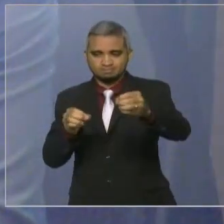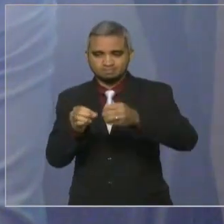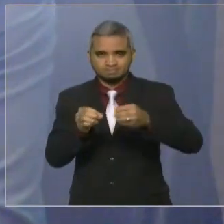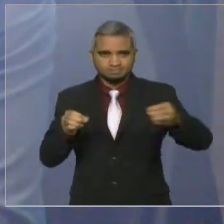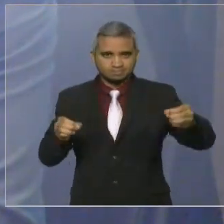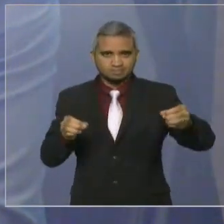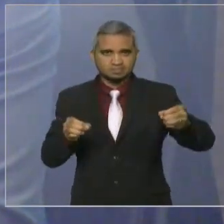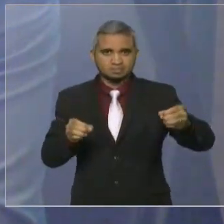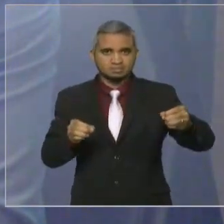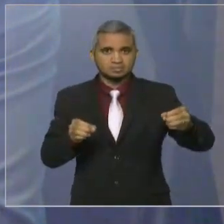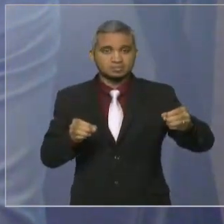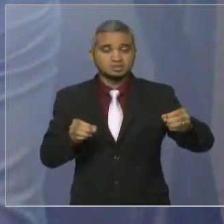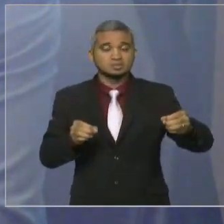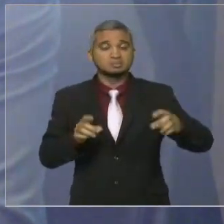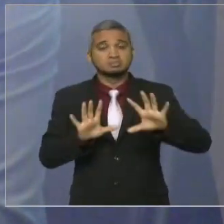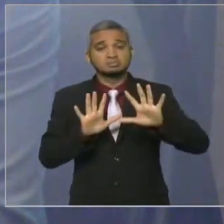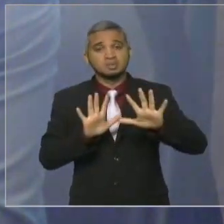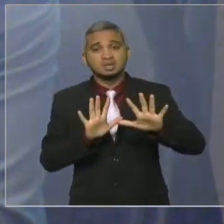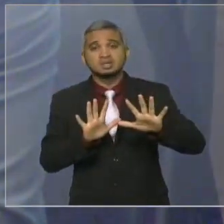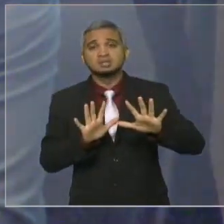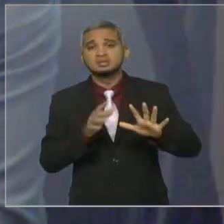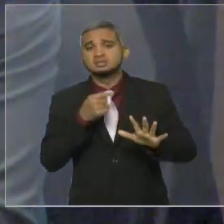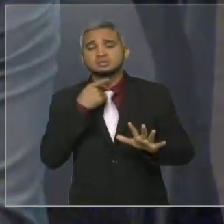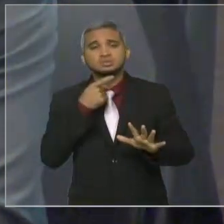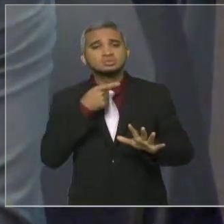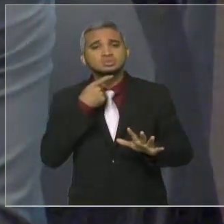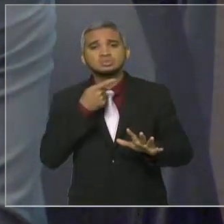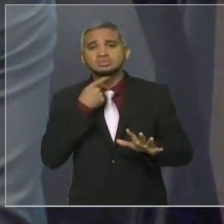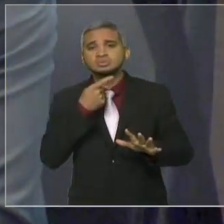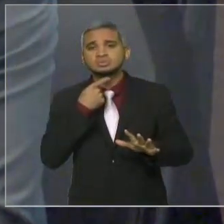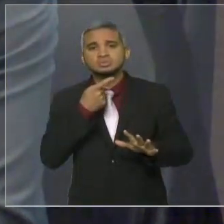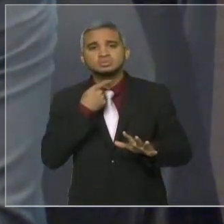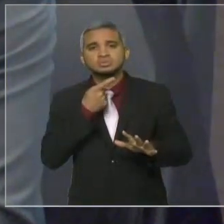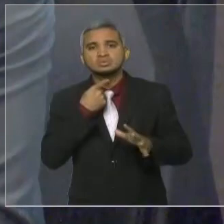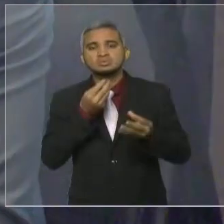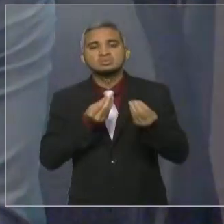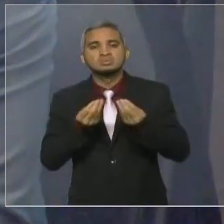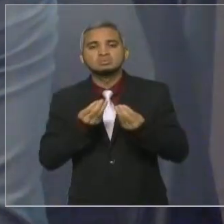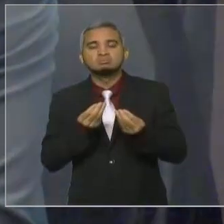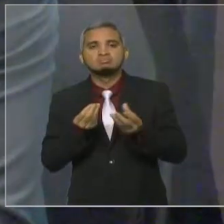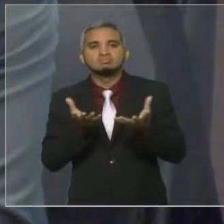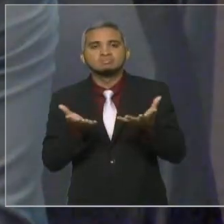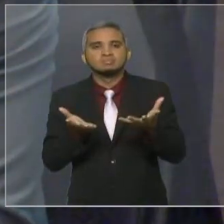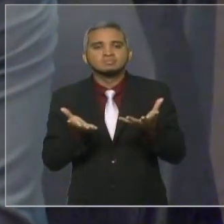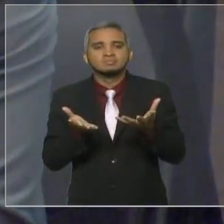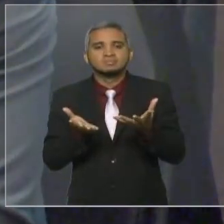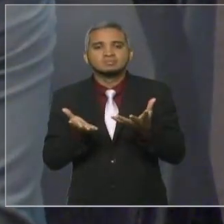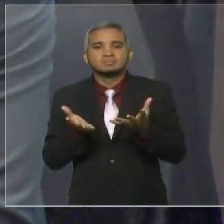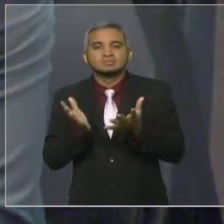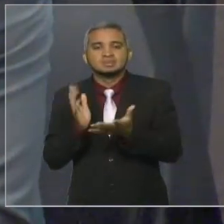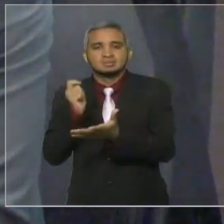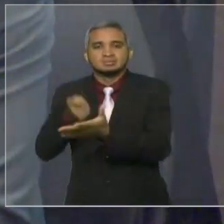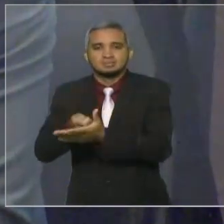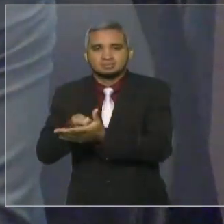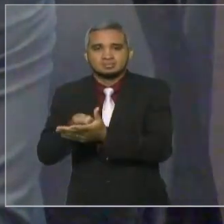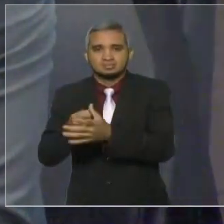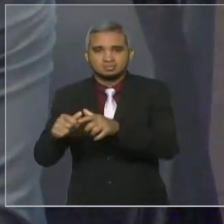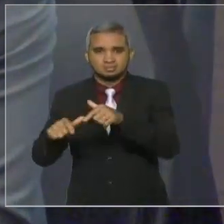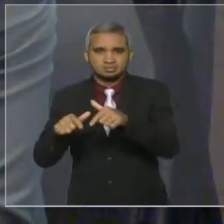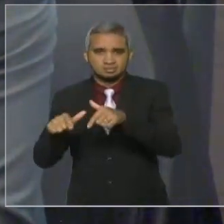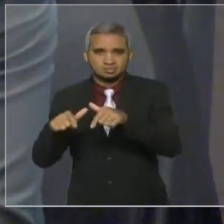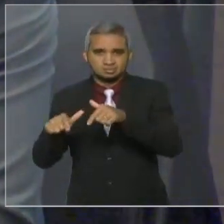maneira correta, e você não conseguir encerrar, porque encerrar um serviço hospitalar é sempre